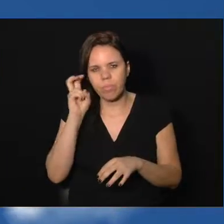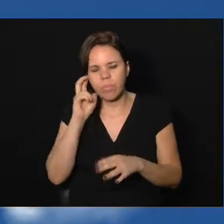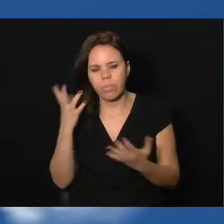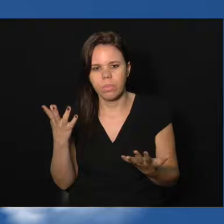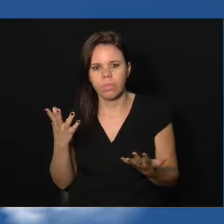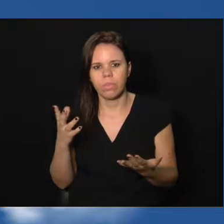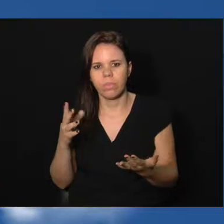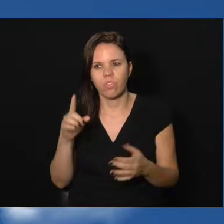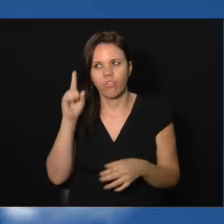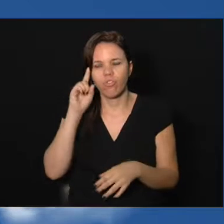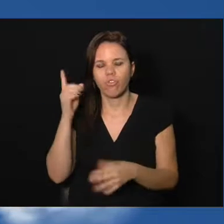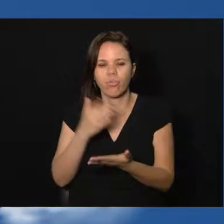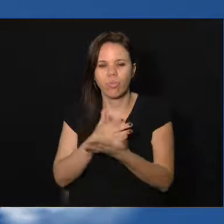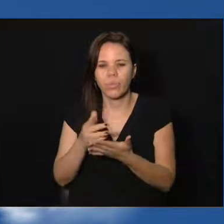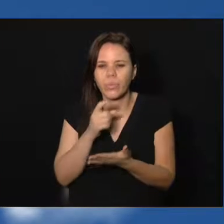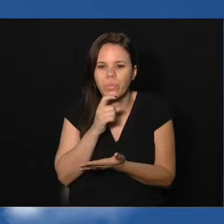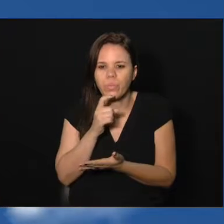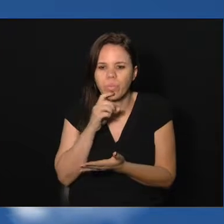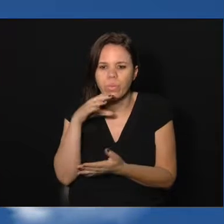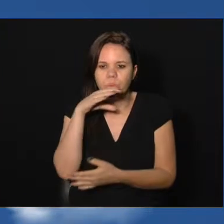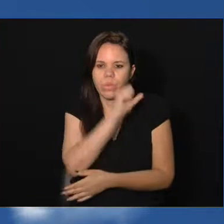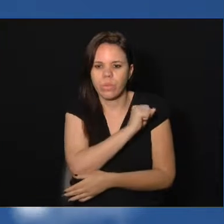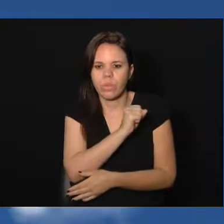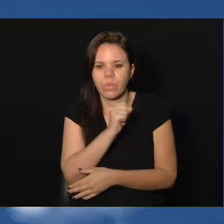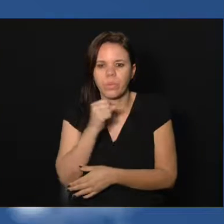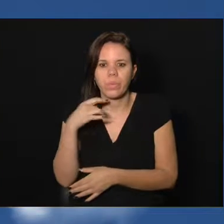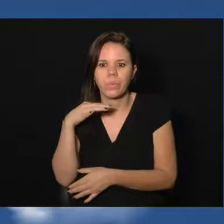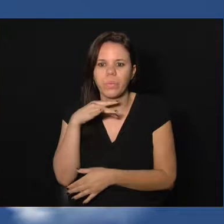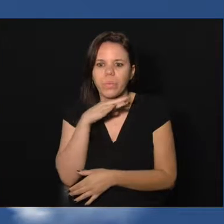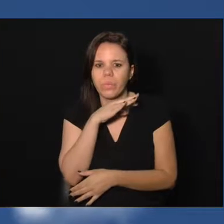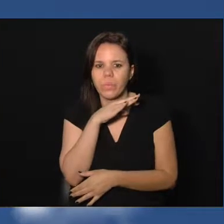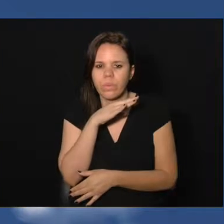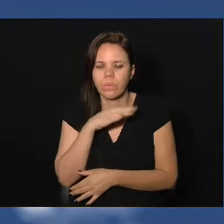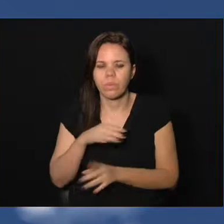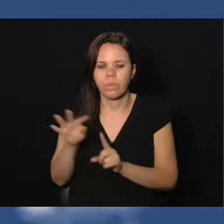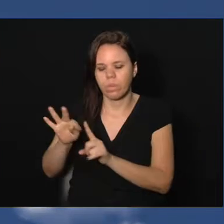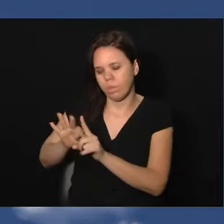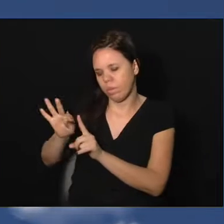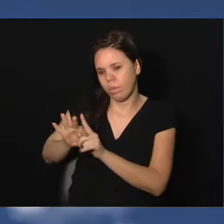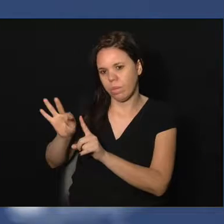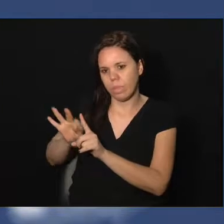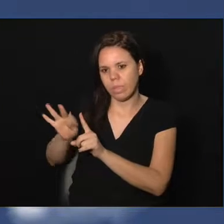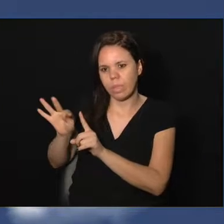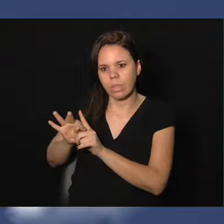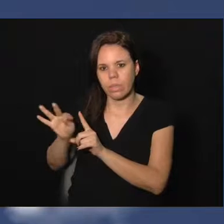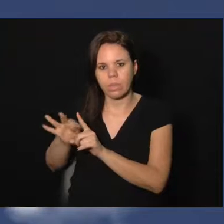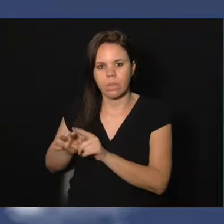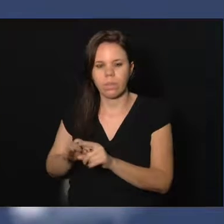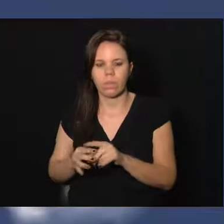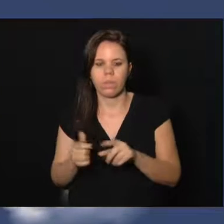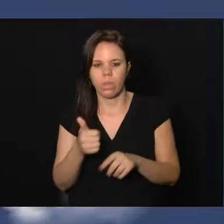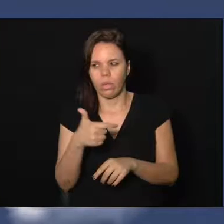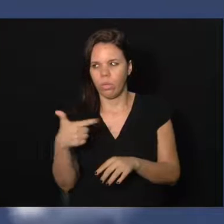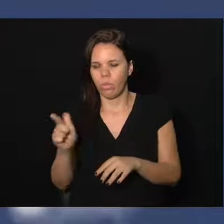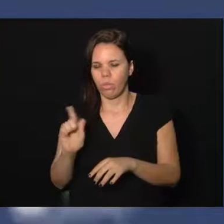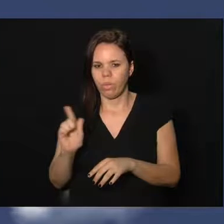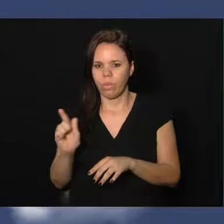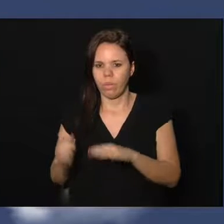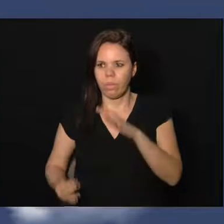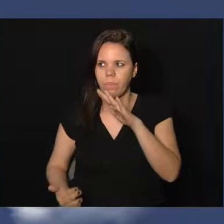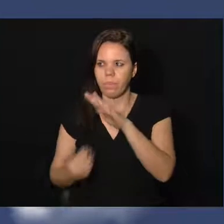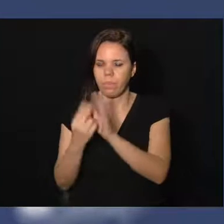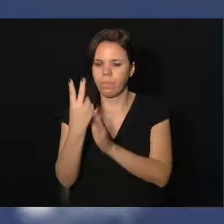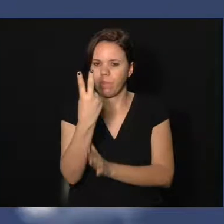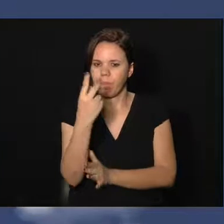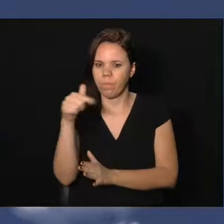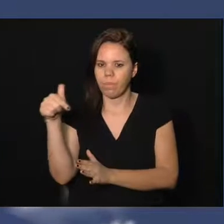começa com aquele friozinho, mas rapidamente esquenta. Sobre as temperaturas, mínima de 12 graus e a